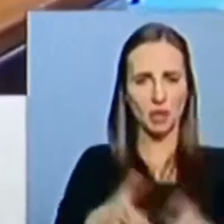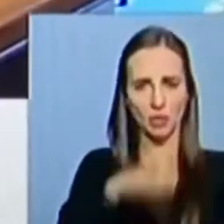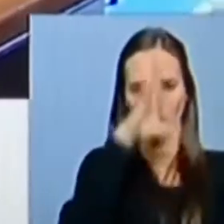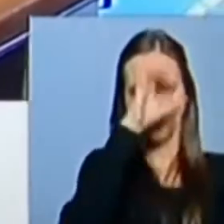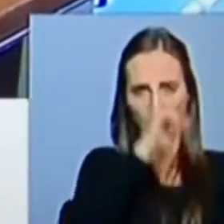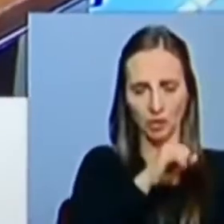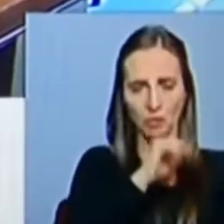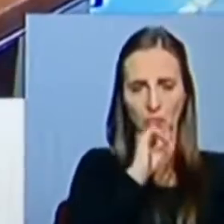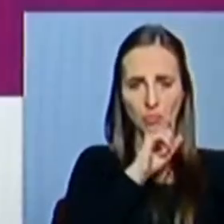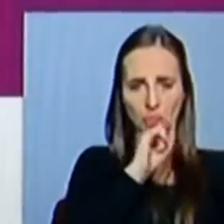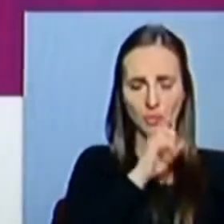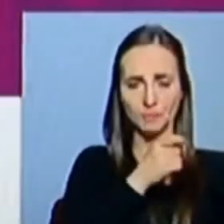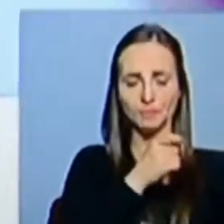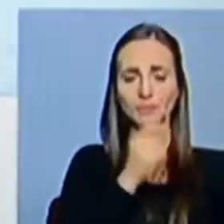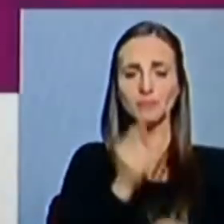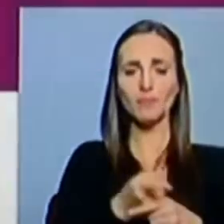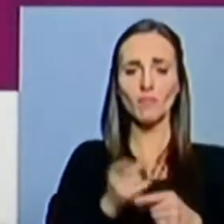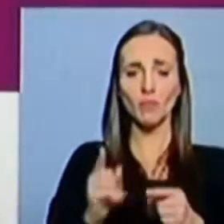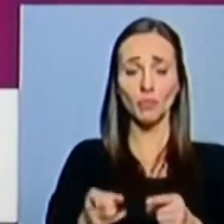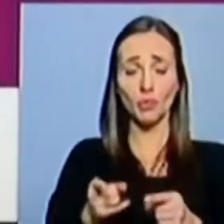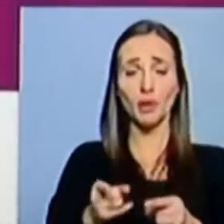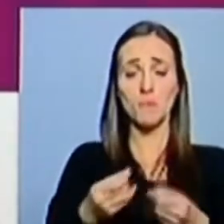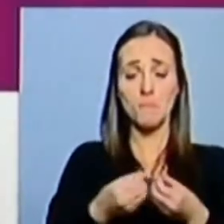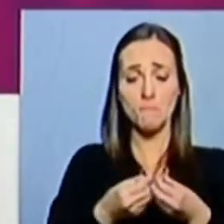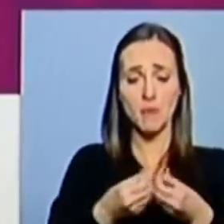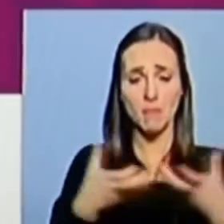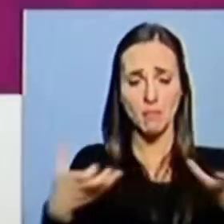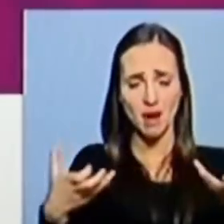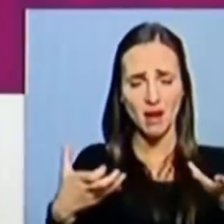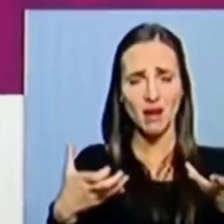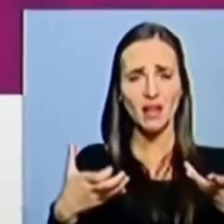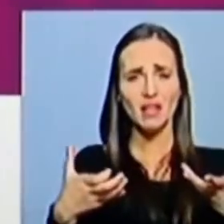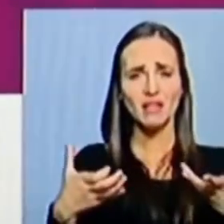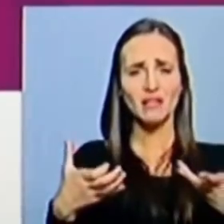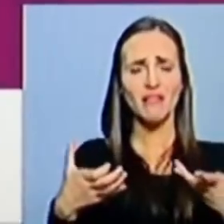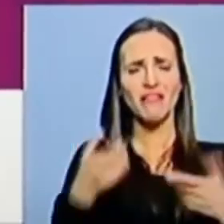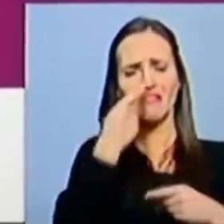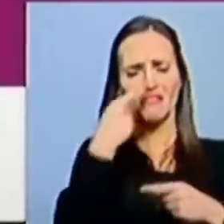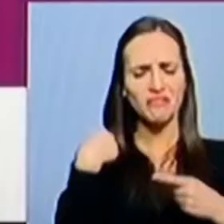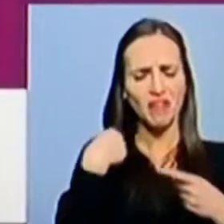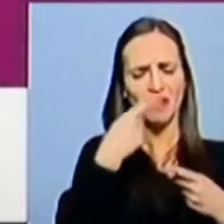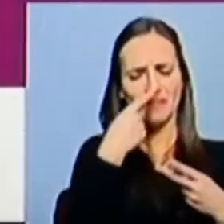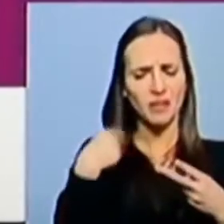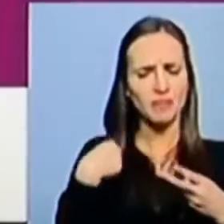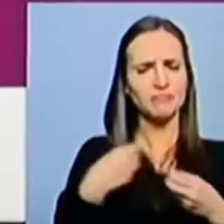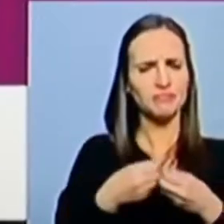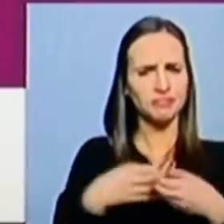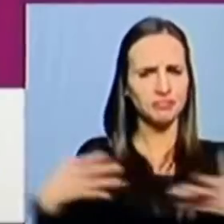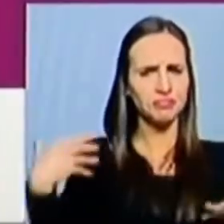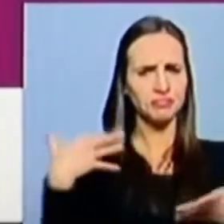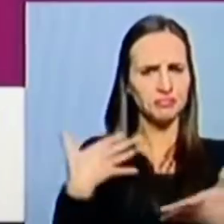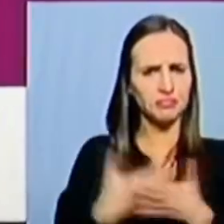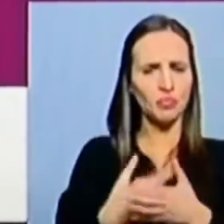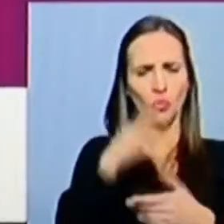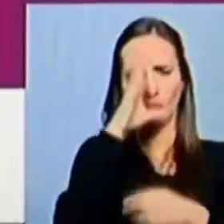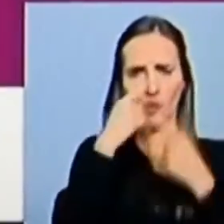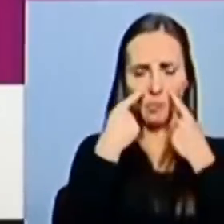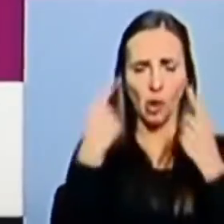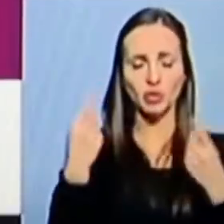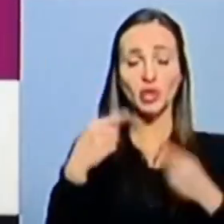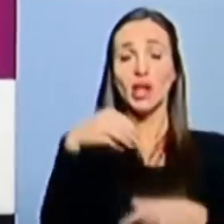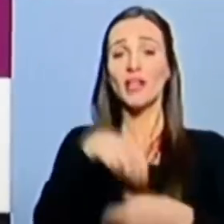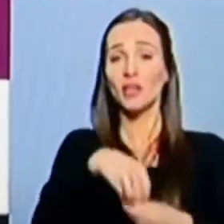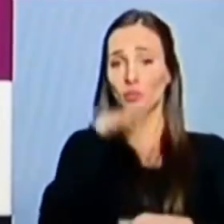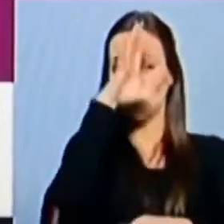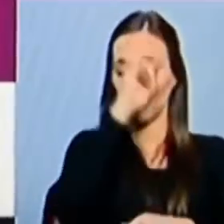pelas Franjinha humorados crescentes que o governo tem mostrado pela fragmentação dentro do próprio